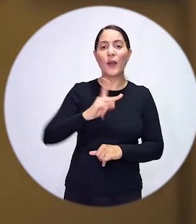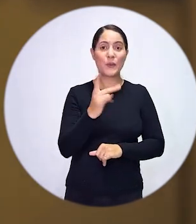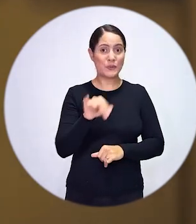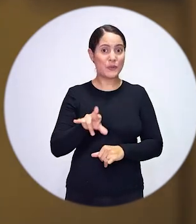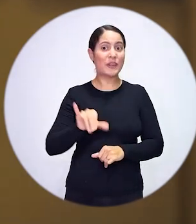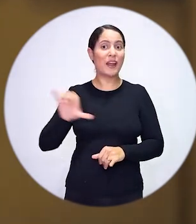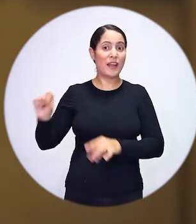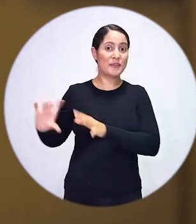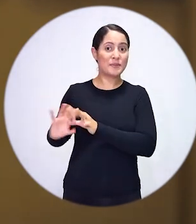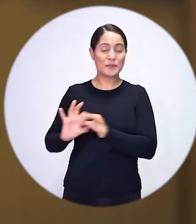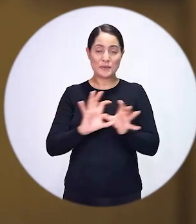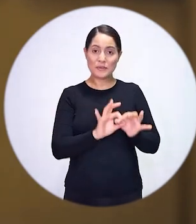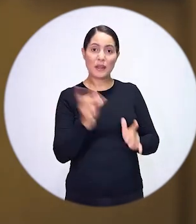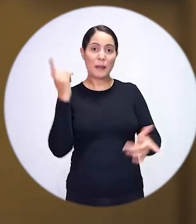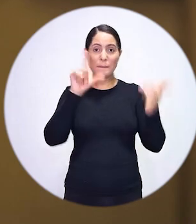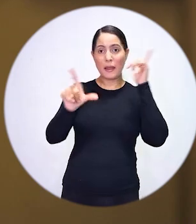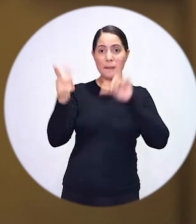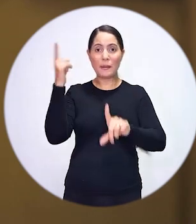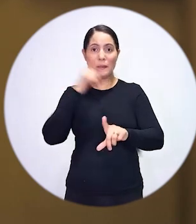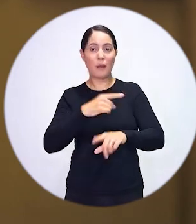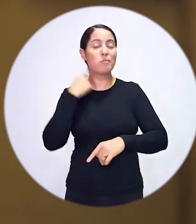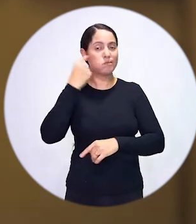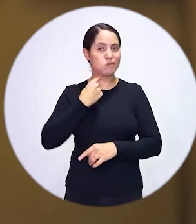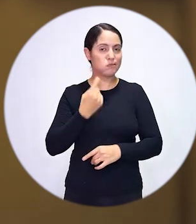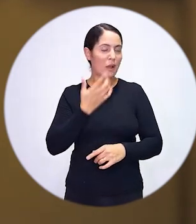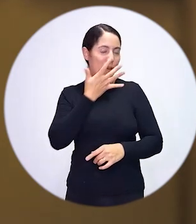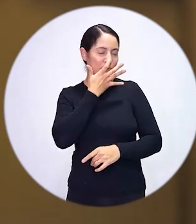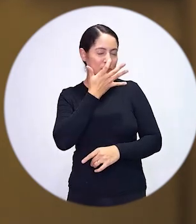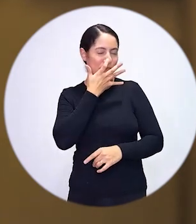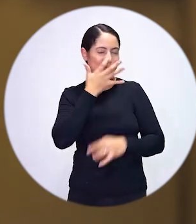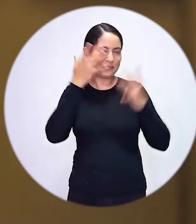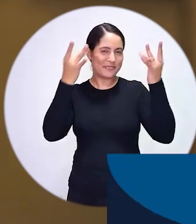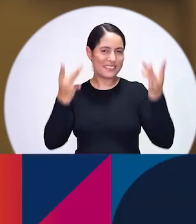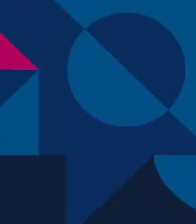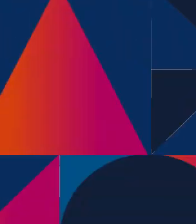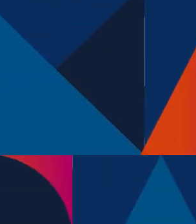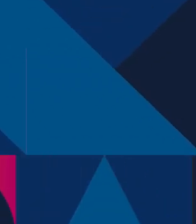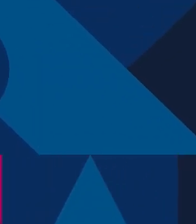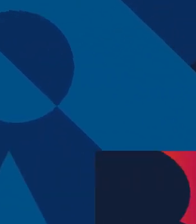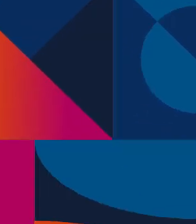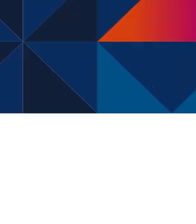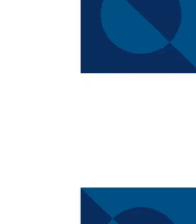conforme o CPC e a conquista para a advocacia brasileira. Confira.